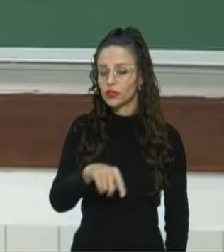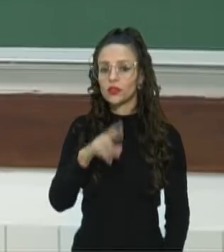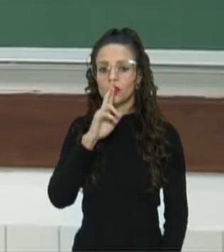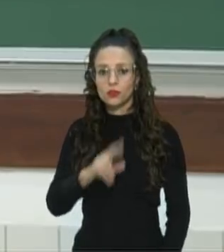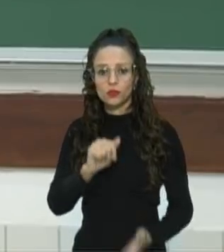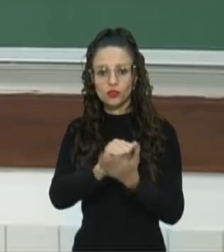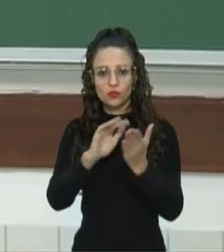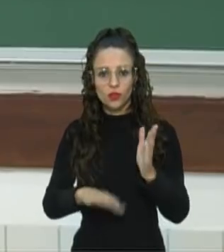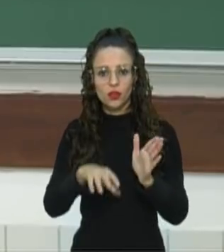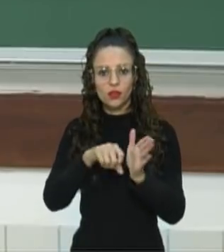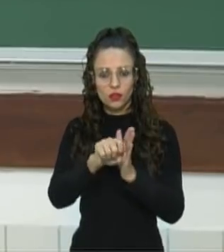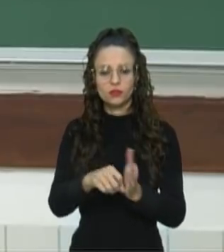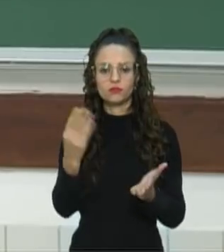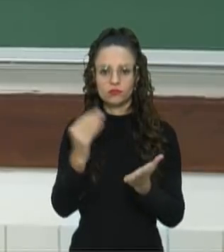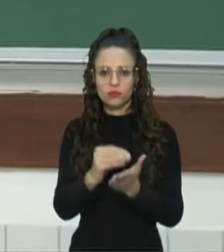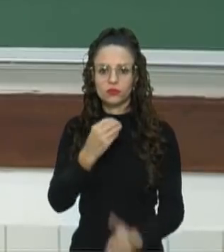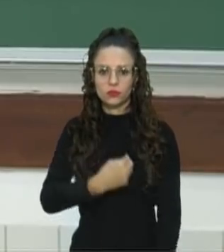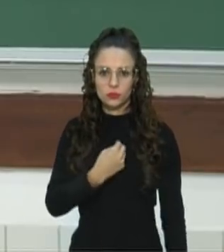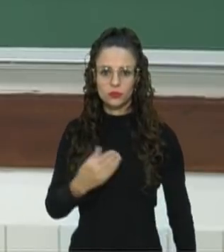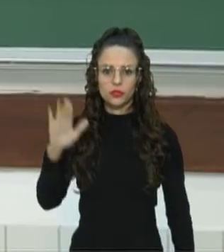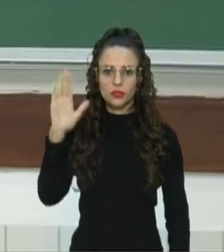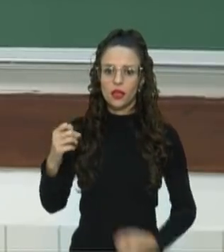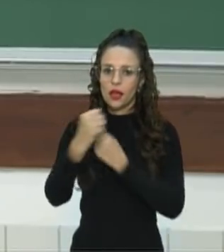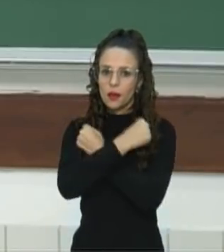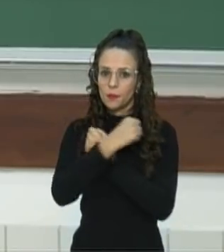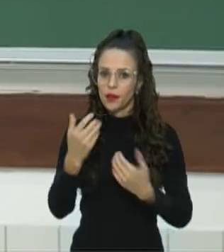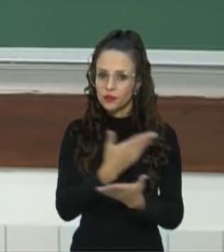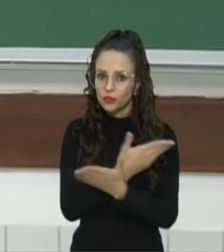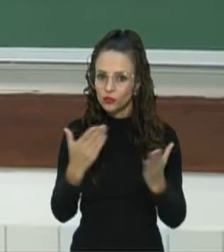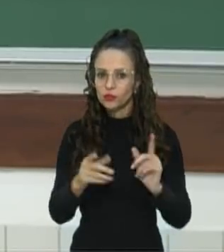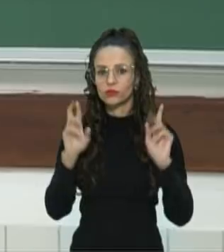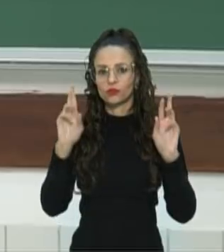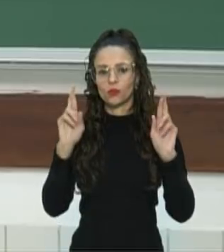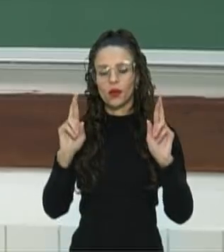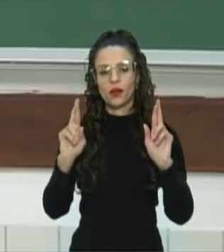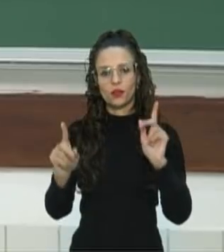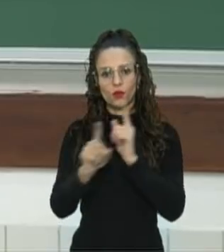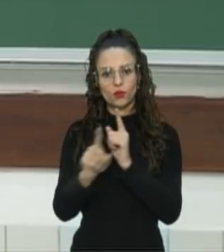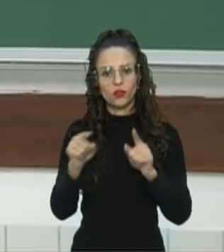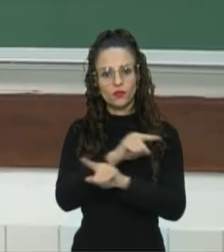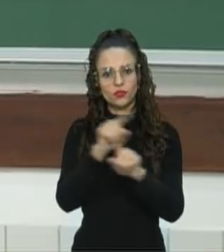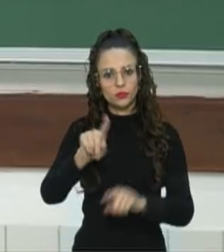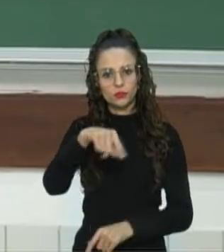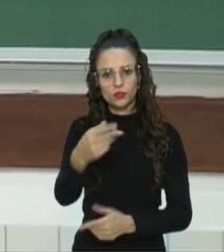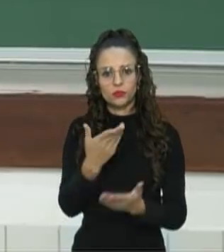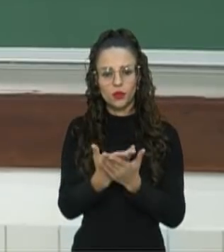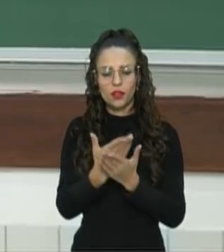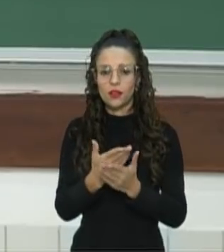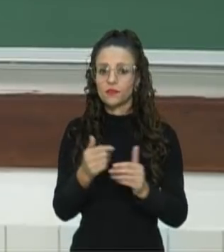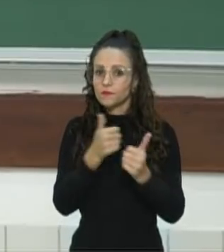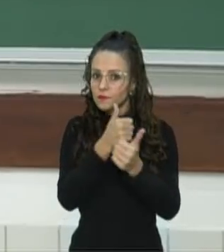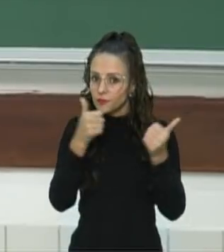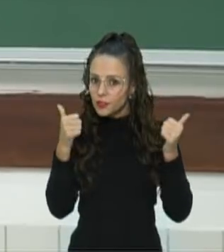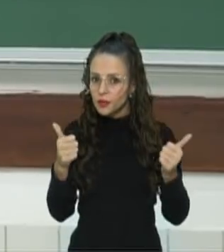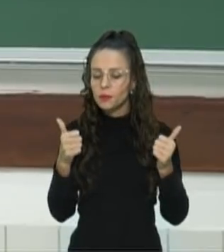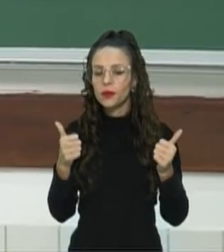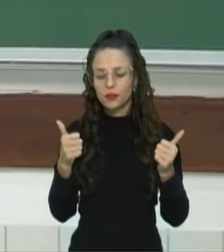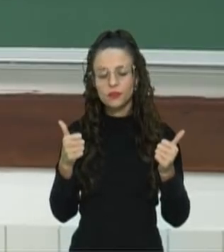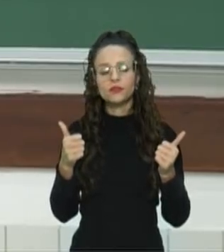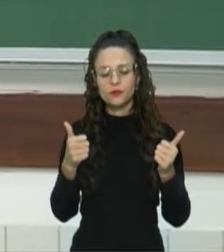para garantir a sua presença na aula. Então, forte abraço a todos, espero encontrá-los na nossa próxima aula, espero que todos fiquem bem e, como